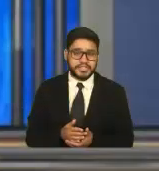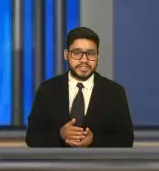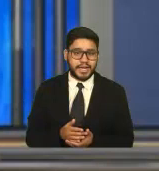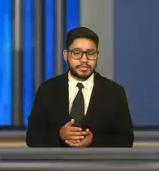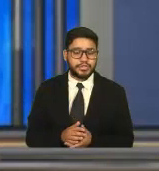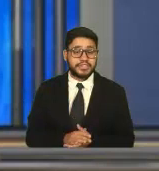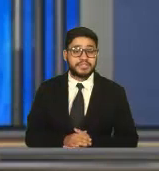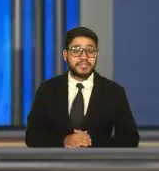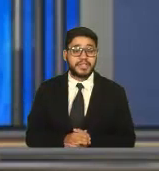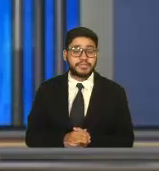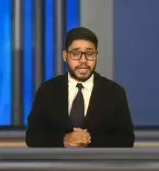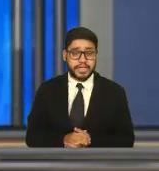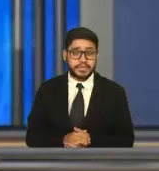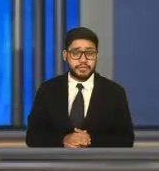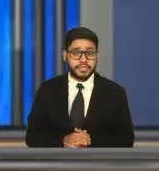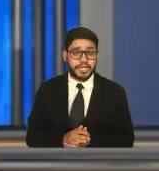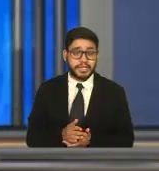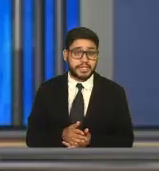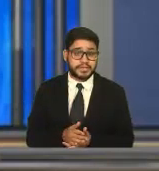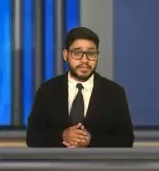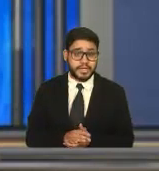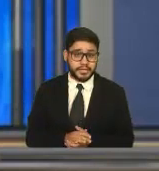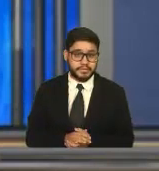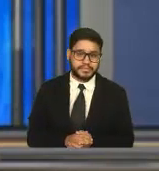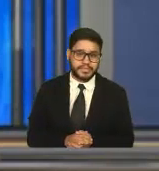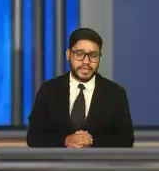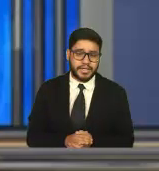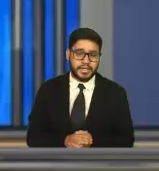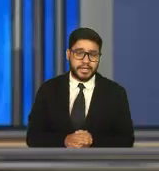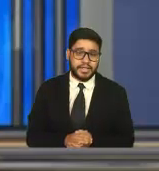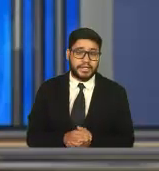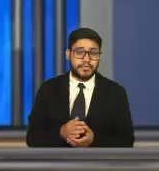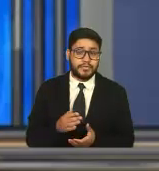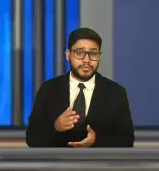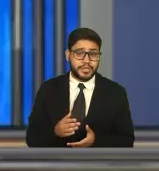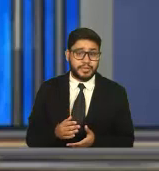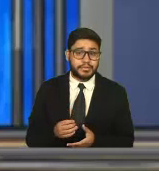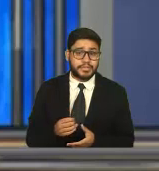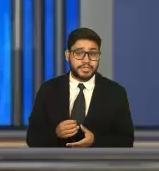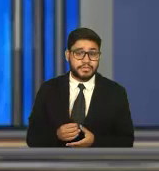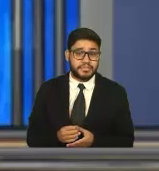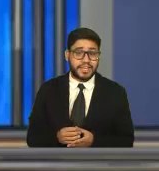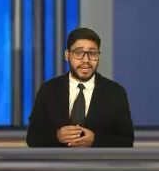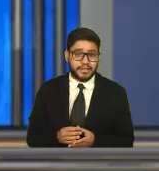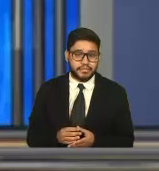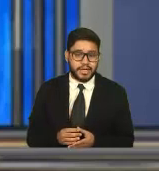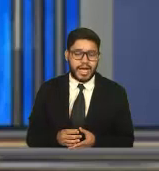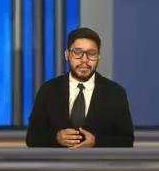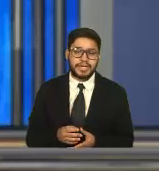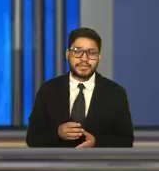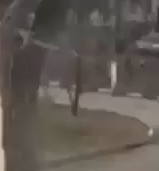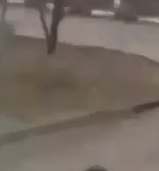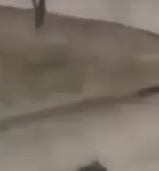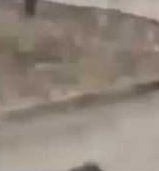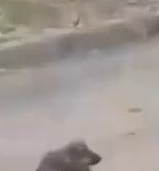nós vamos iniciar com as notícias internacionais que foram destaque nesta semana e que fofura em um garotinho foi flagrado